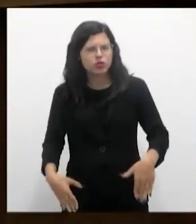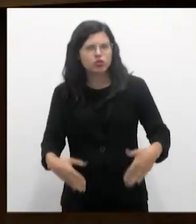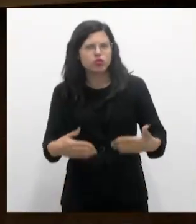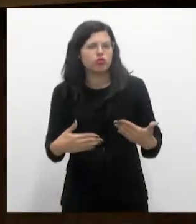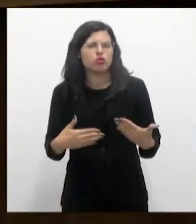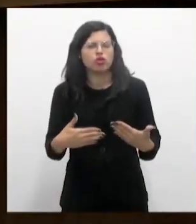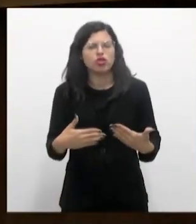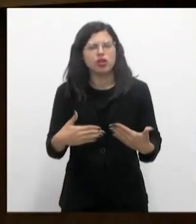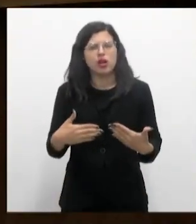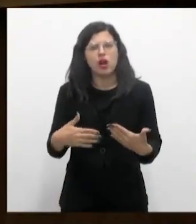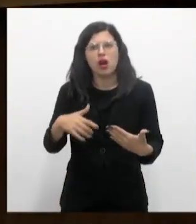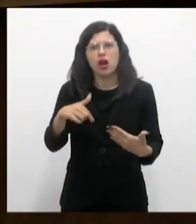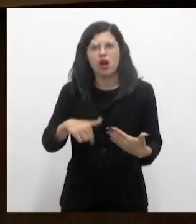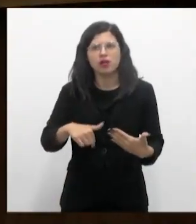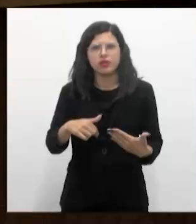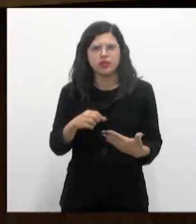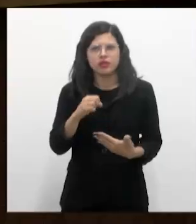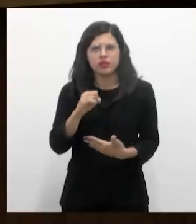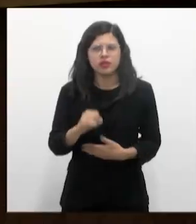submeter a condições